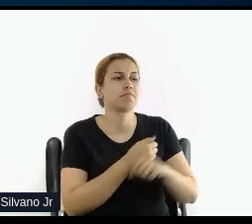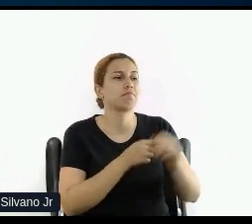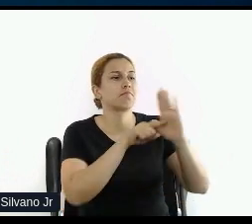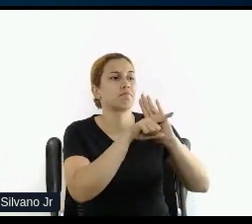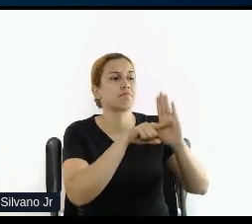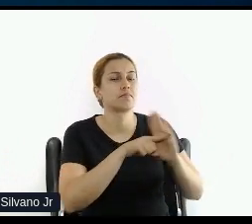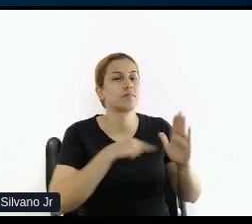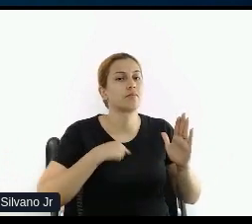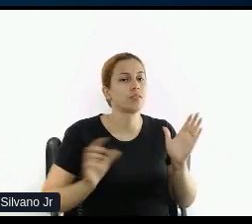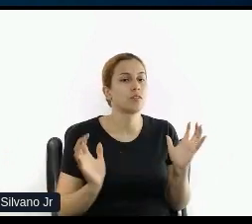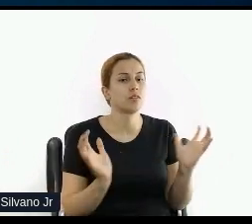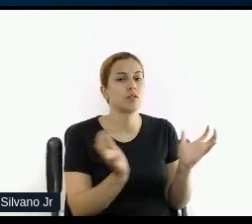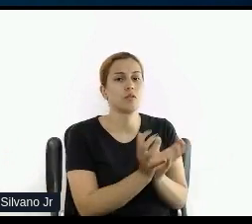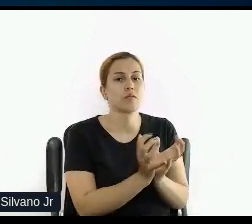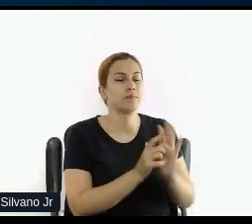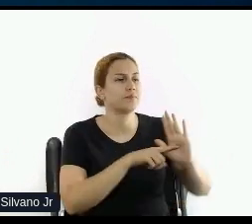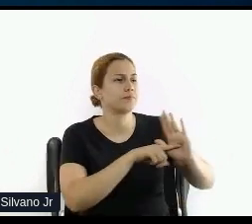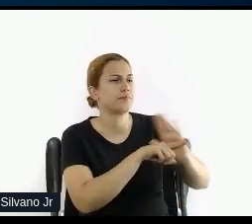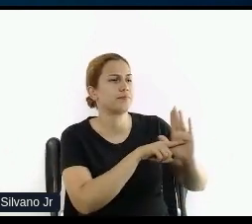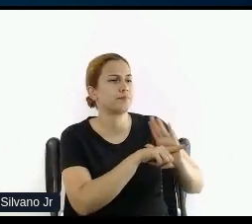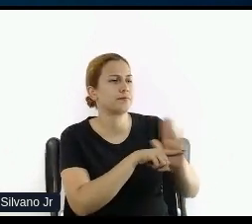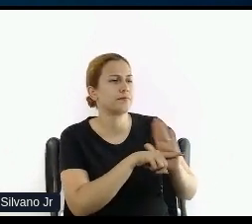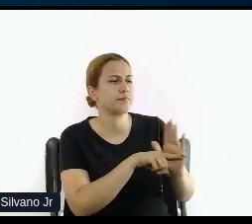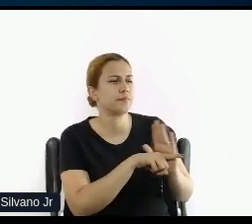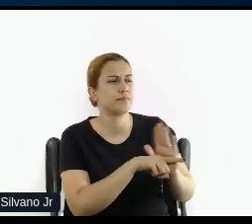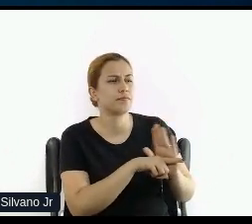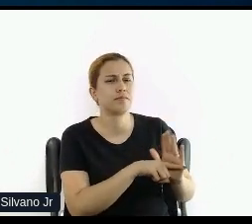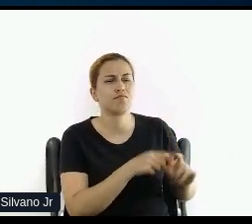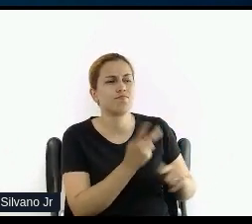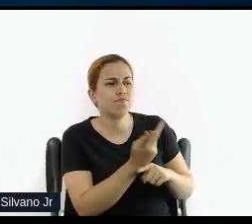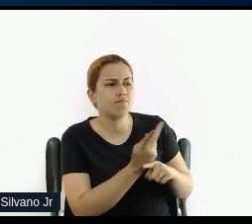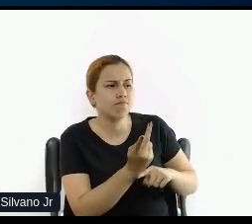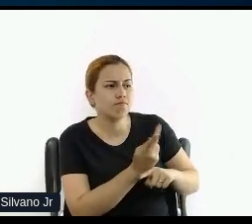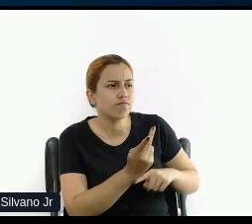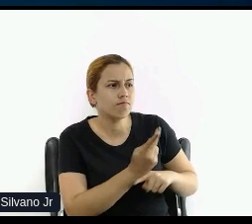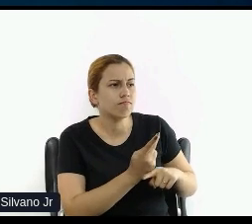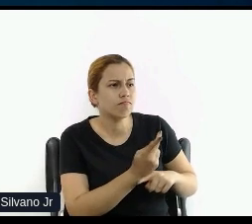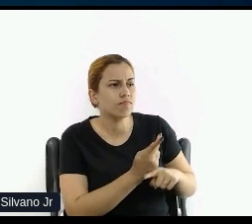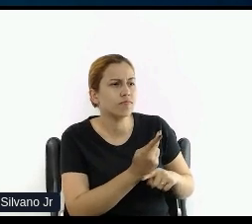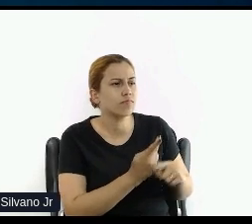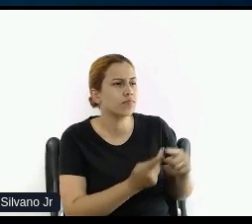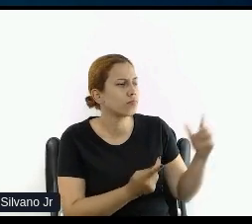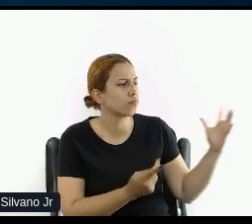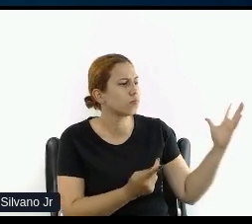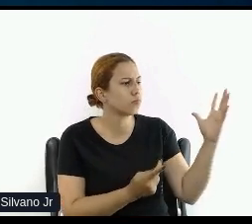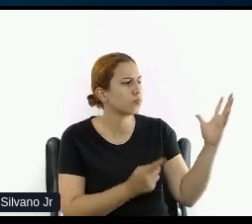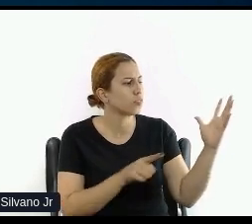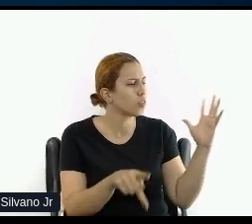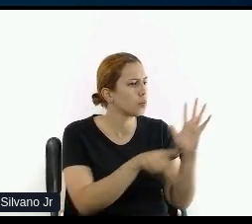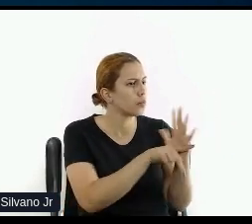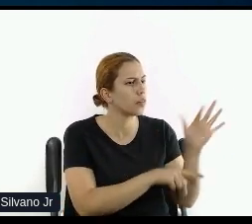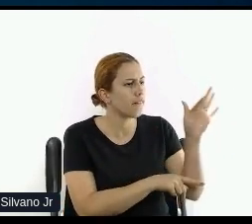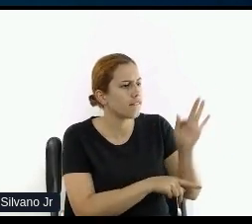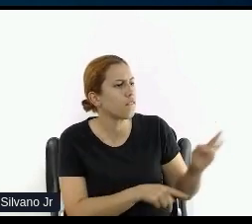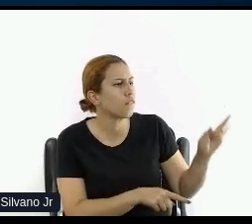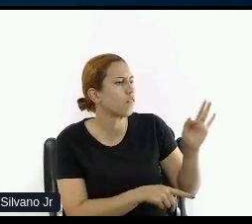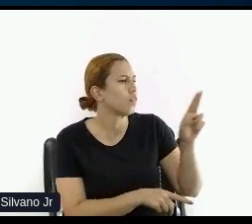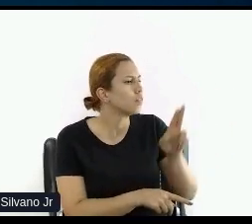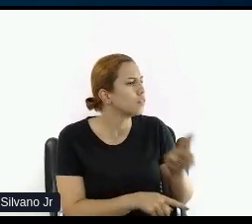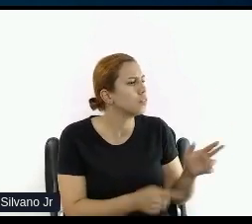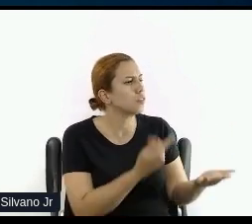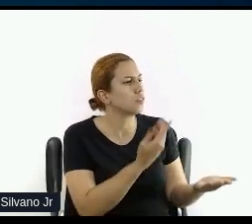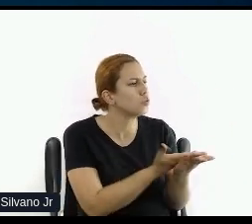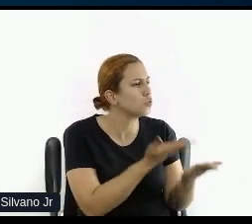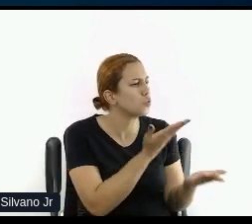onde a gente busca muito isso, né? Tipo, buscar aquilo que é estado da arte, a nível de academia, a nível de pesquisa, e como a gente consegue